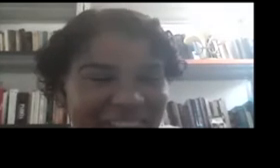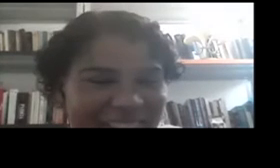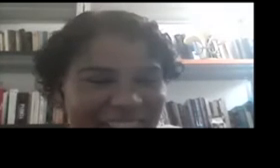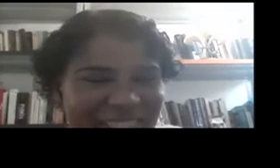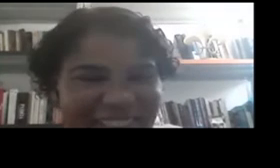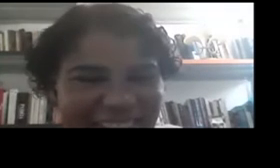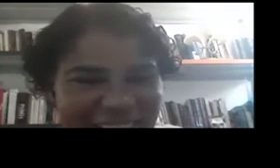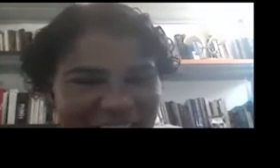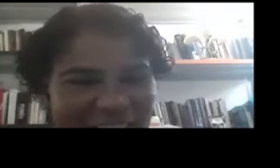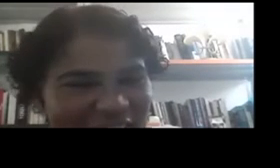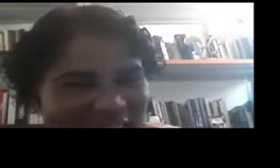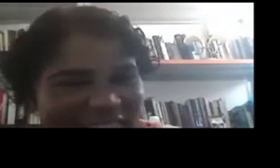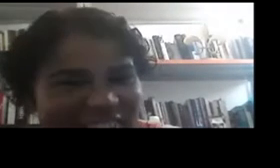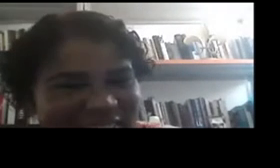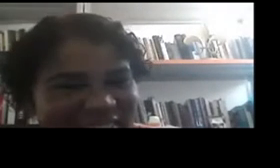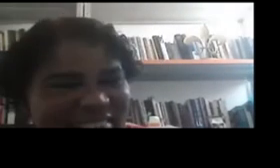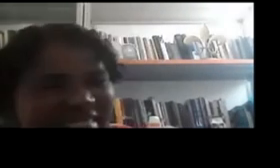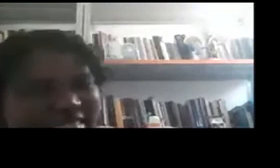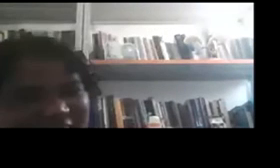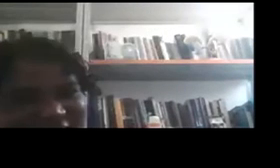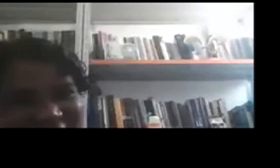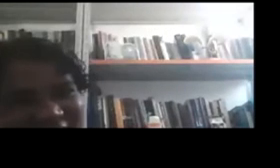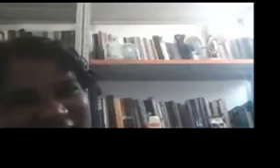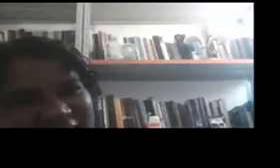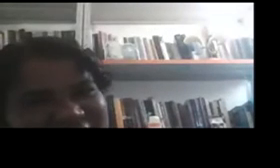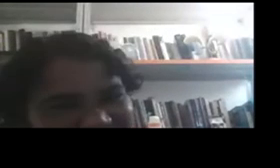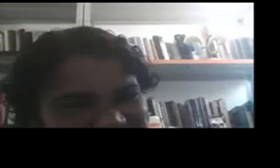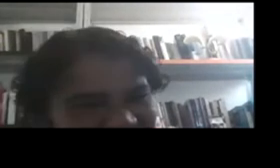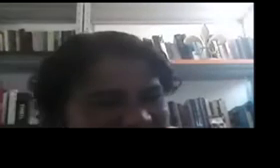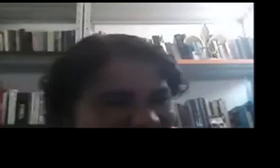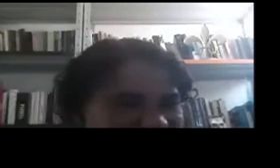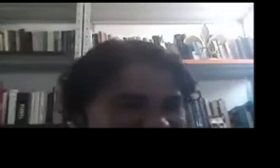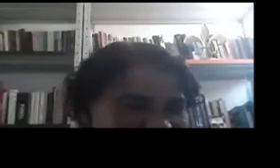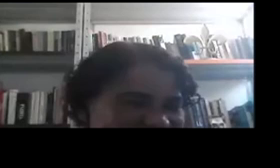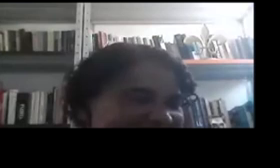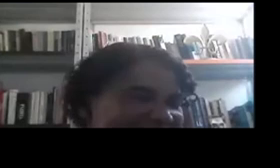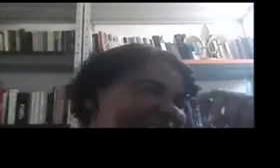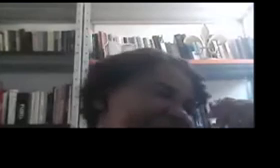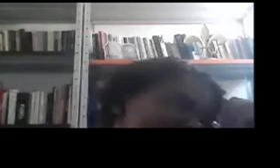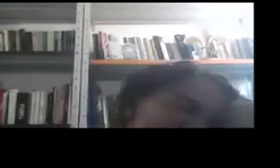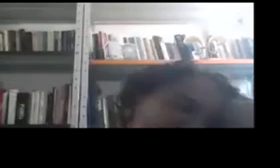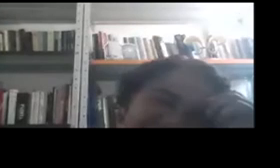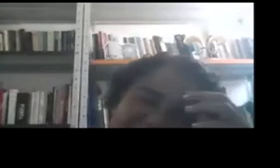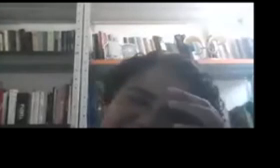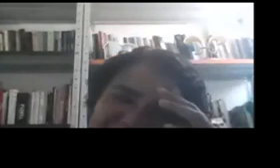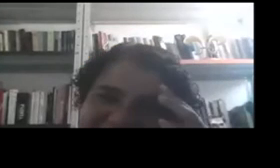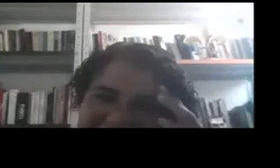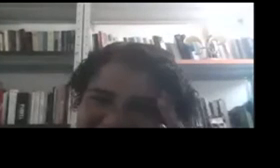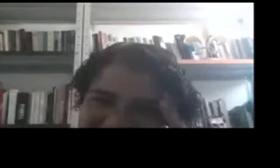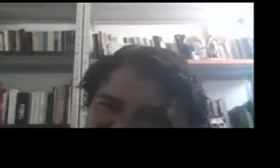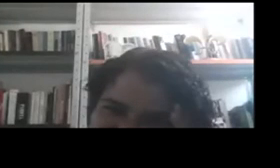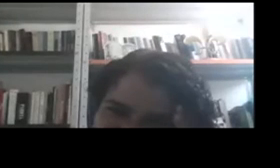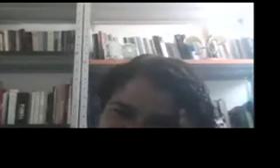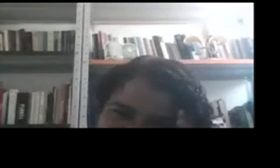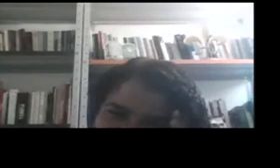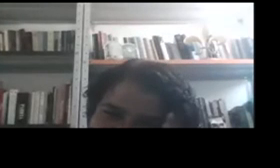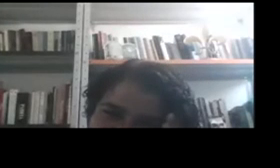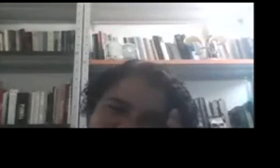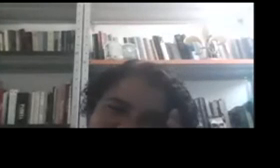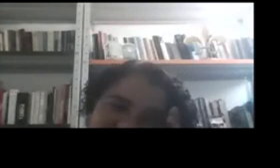Tê, obrigada, mas eu queria pedir a A sua gente tá ajuda para precisando. interpretar aqui uma das partes, tudo